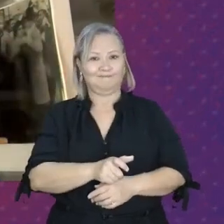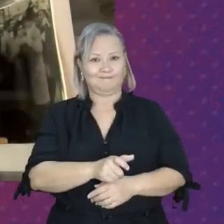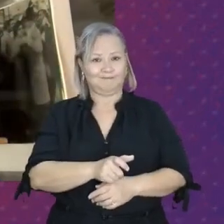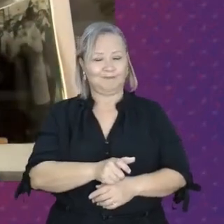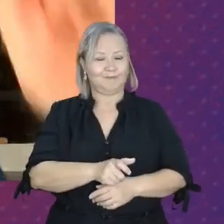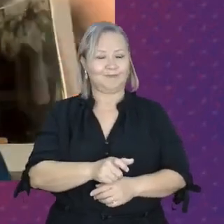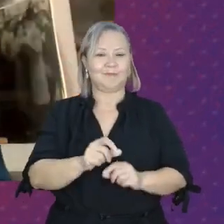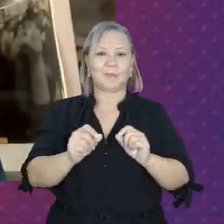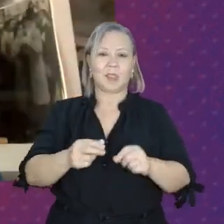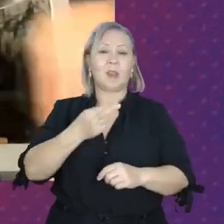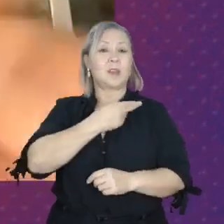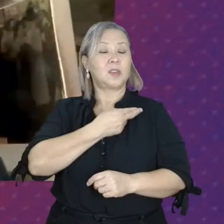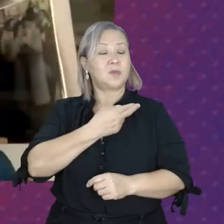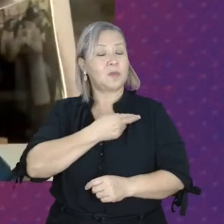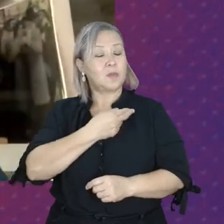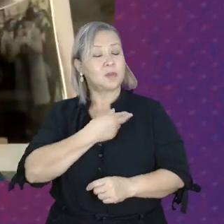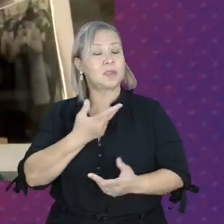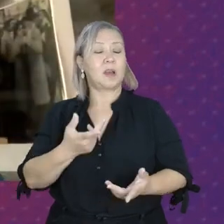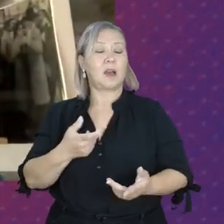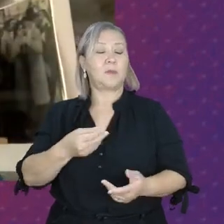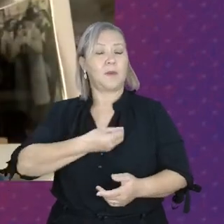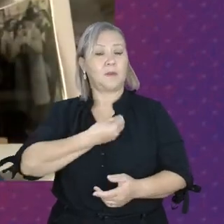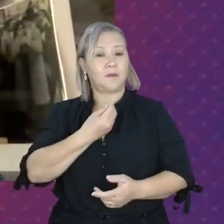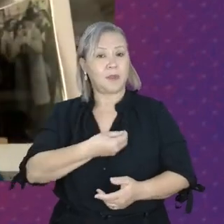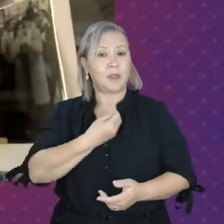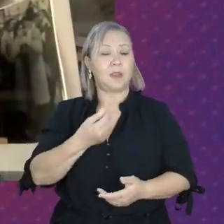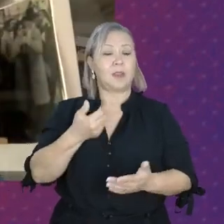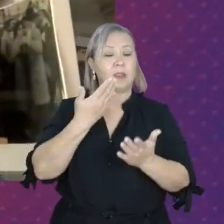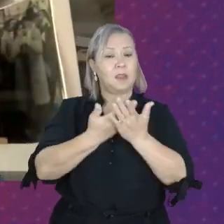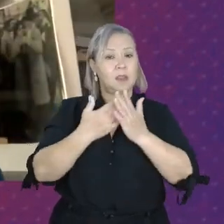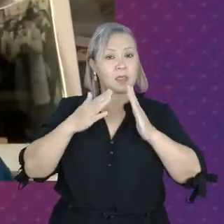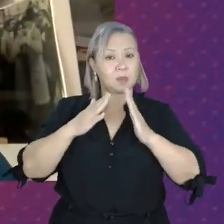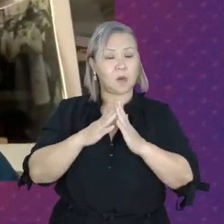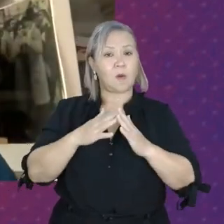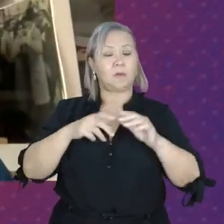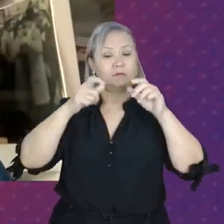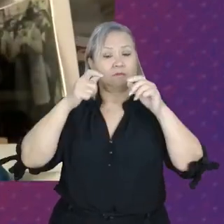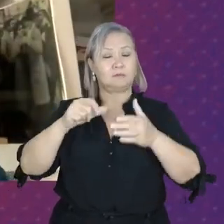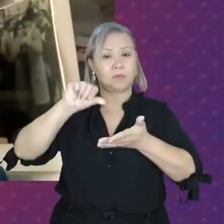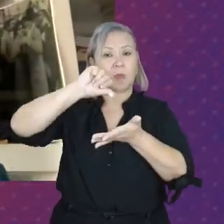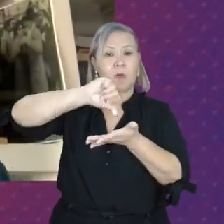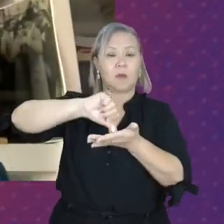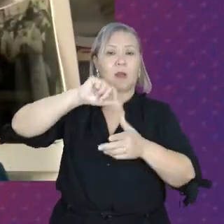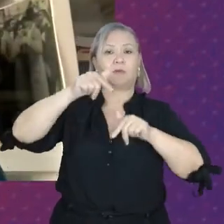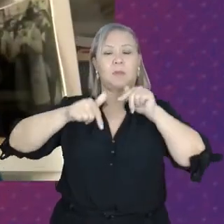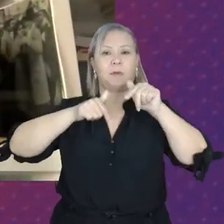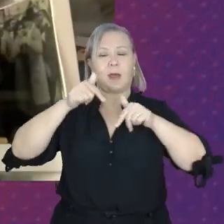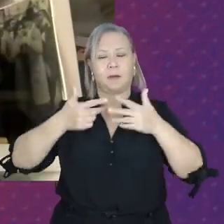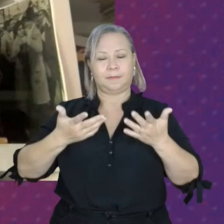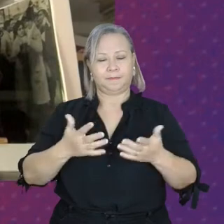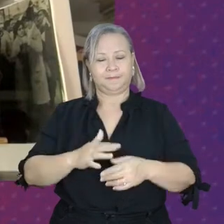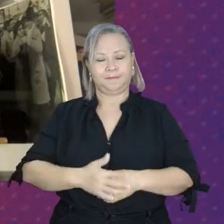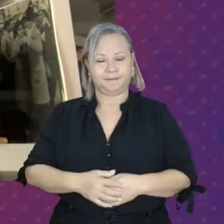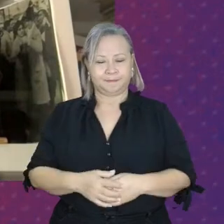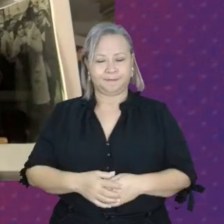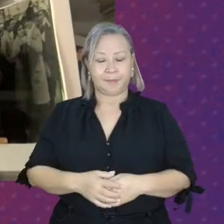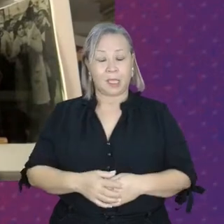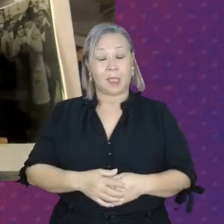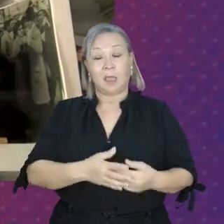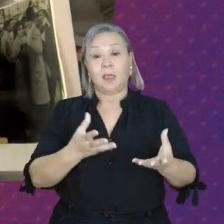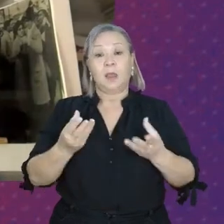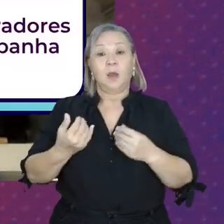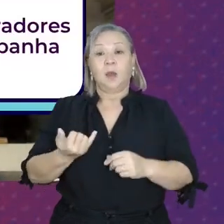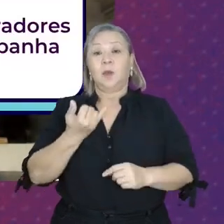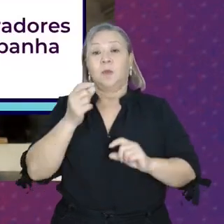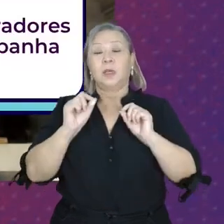seu território, nas escolas, no seu local de trabalho. Então, vejam, para isso, é muito importante que a